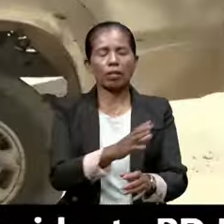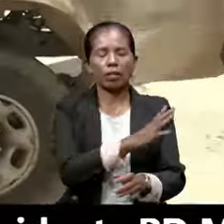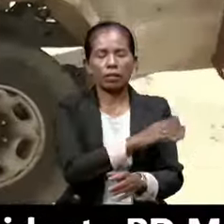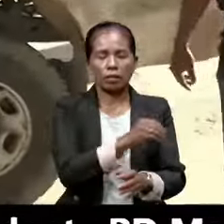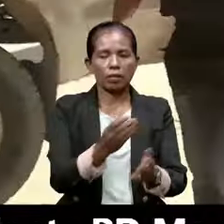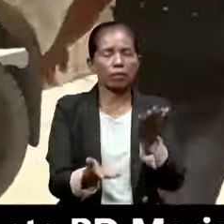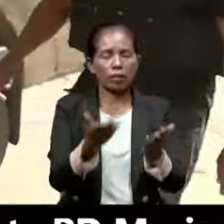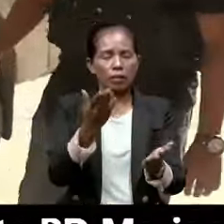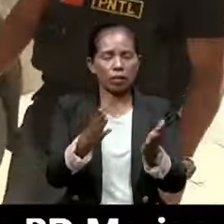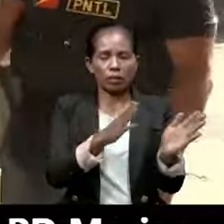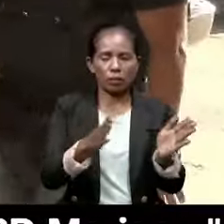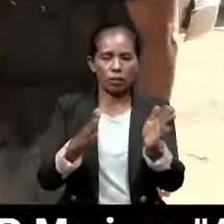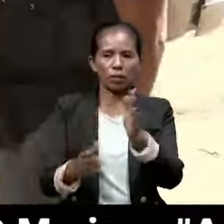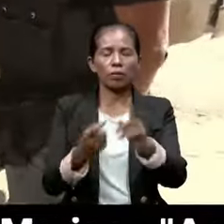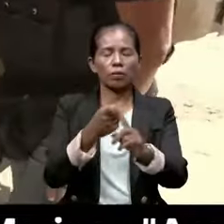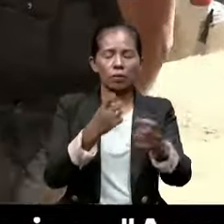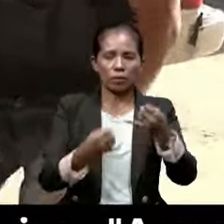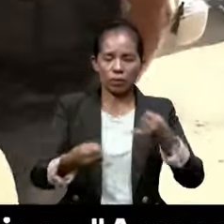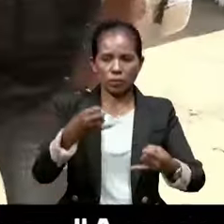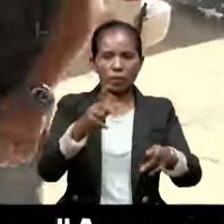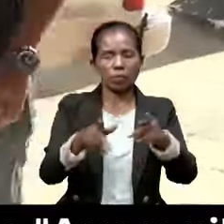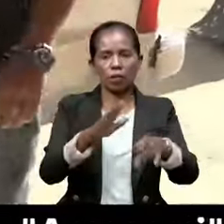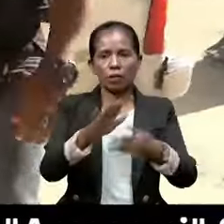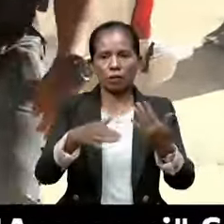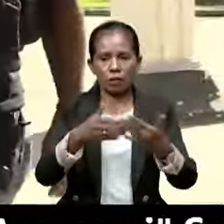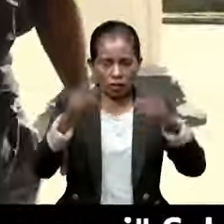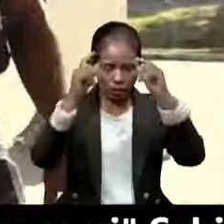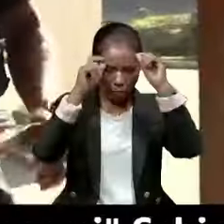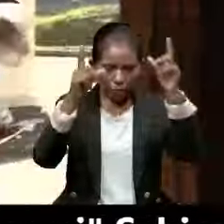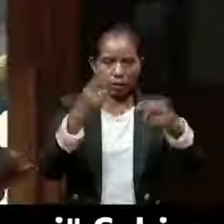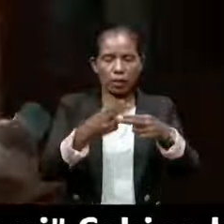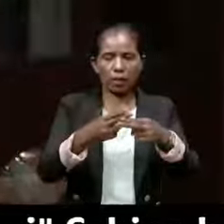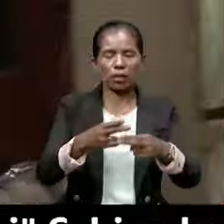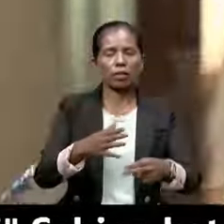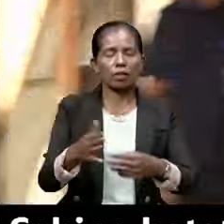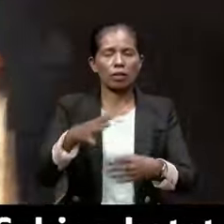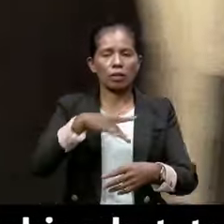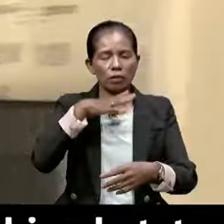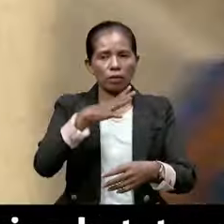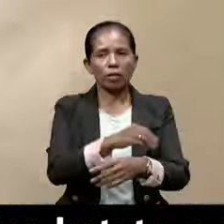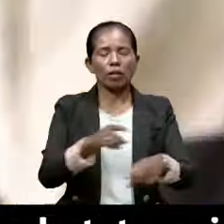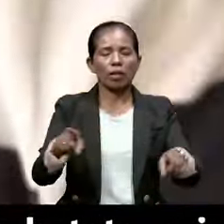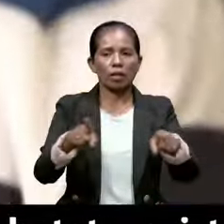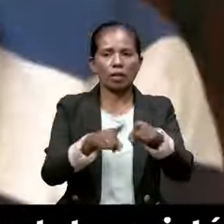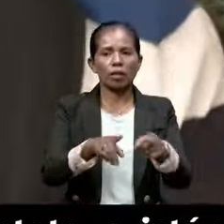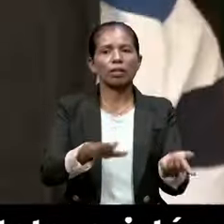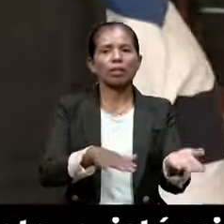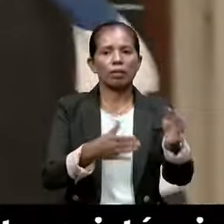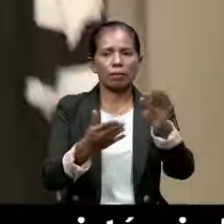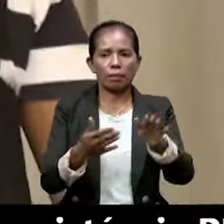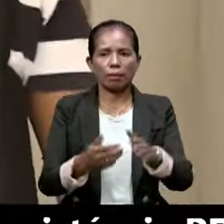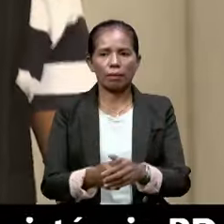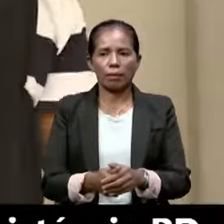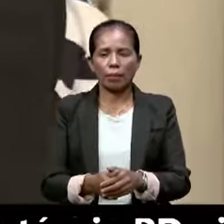audição do Supremo Tribunal de Justiça, basado em Sira, no Timor-Leste, em Anaran, se for, ou em extradita, fugitivo, né, no ICUS, em Amate. Claro, tem